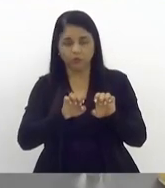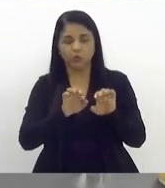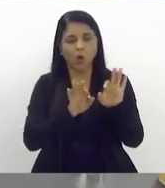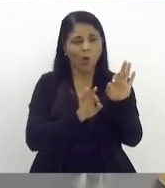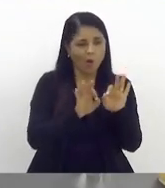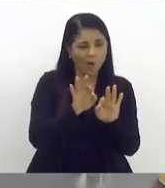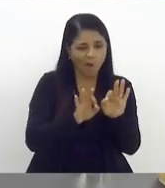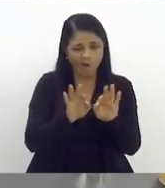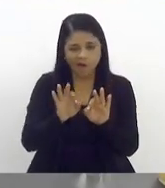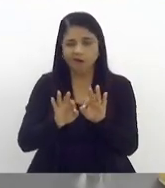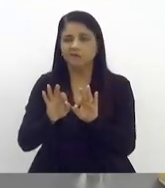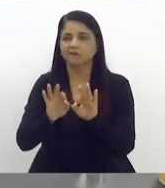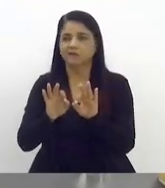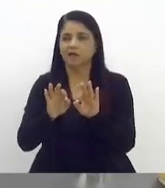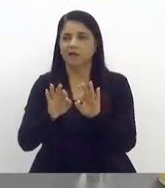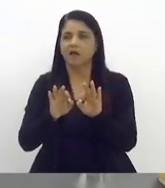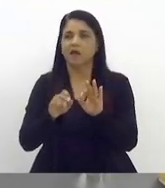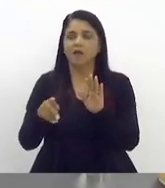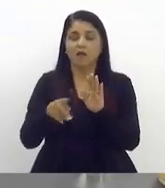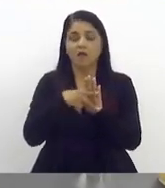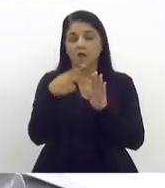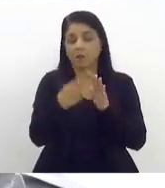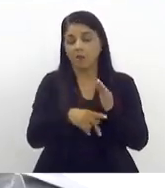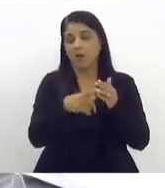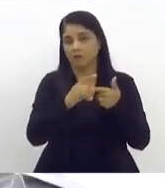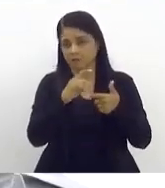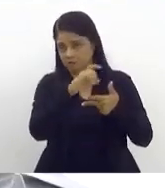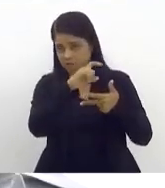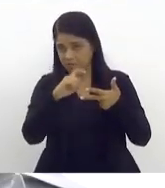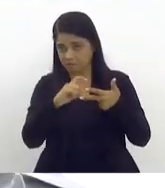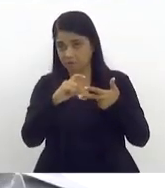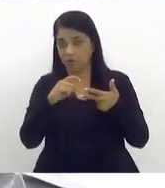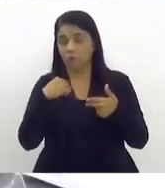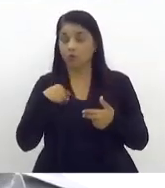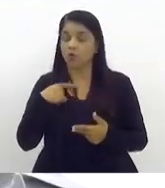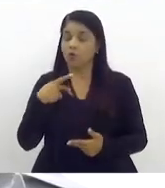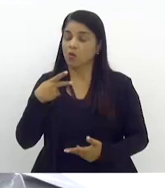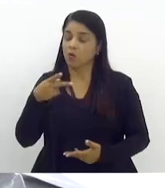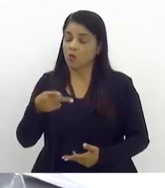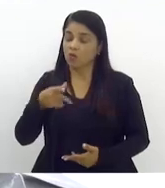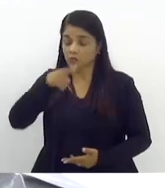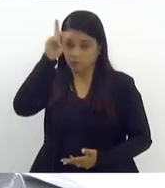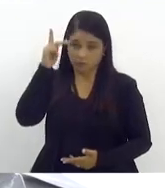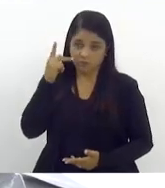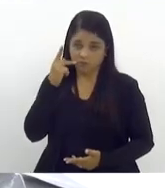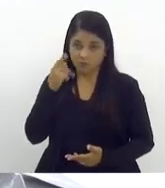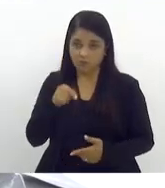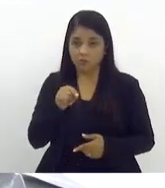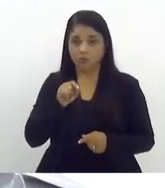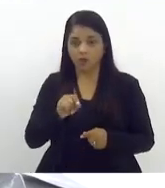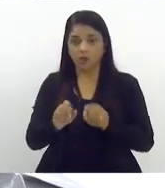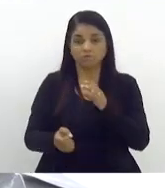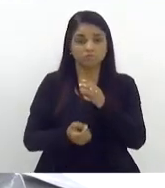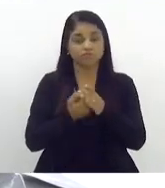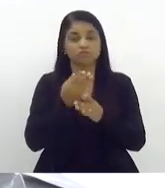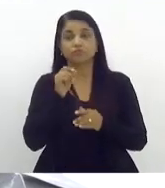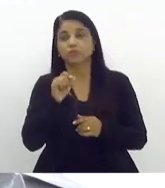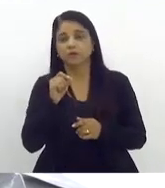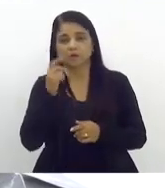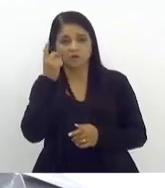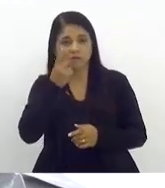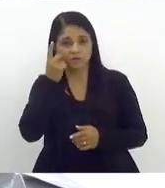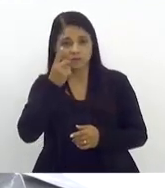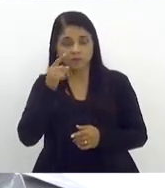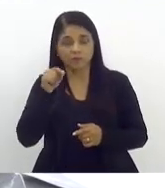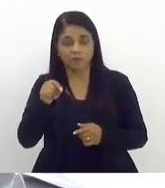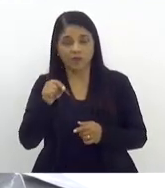organizar suas próprias, sim, estruturas, isso é competência originária. Mas, sim, o que eu me permito aqui, a discussão com o deputado Luiz Paulo, que, na verdade, o intuito do autor é só ampliar o